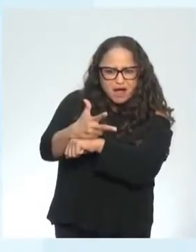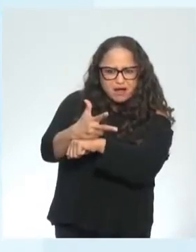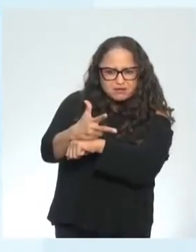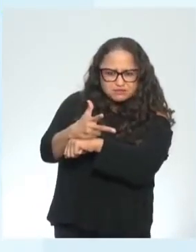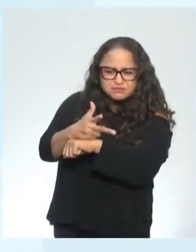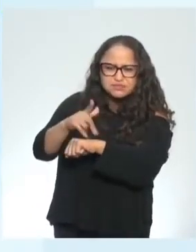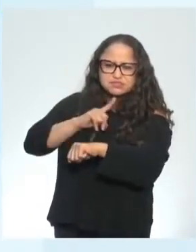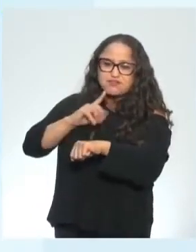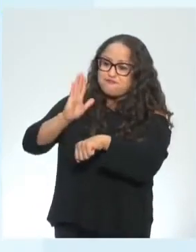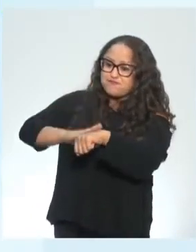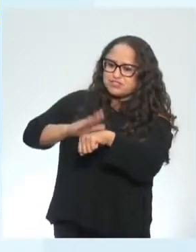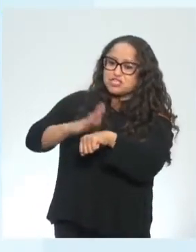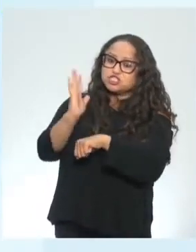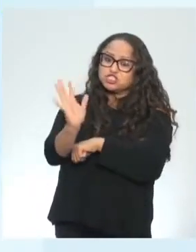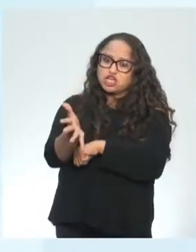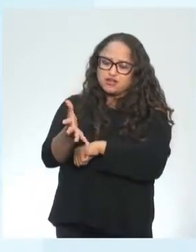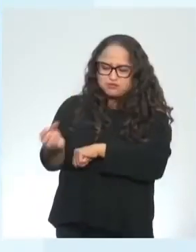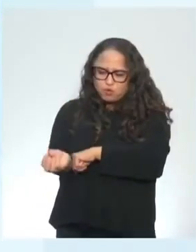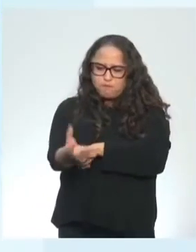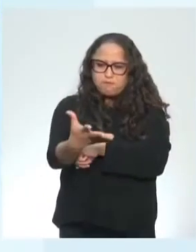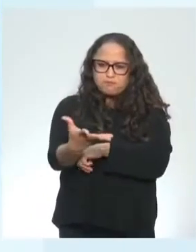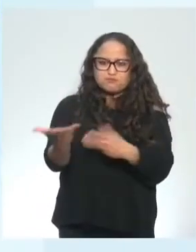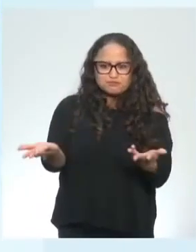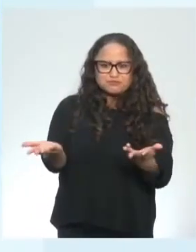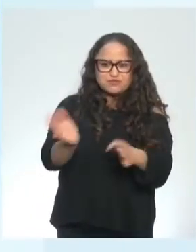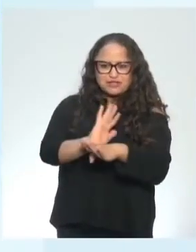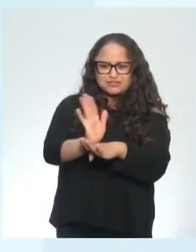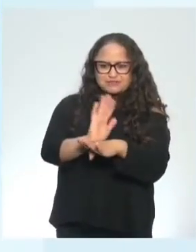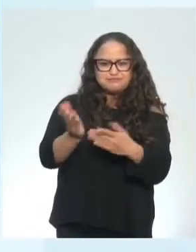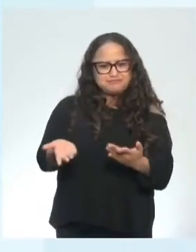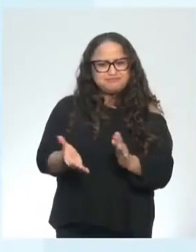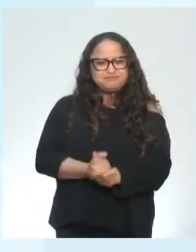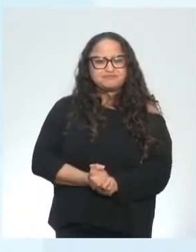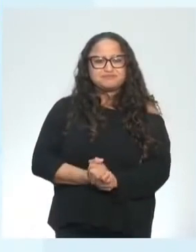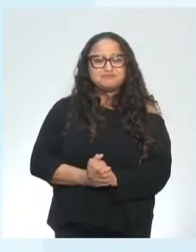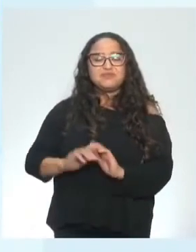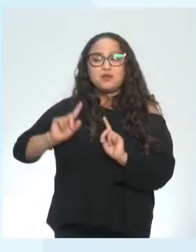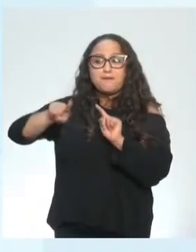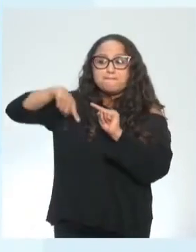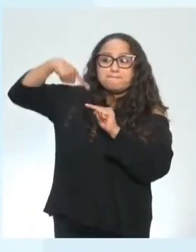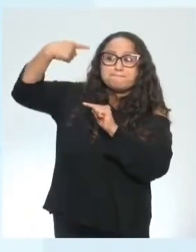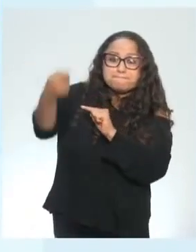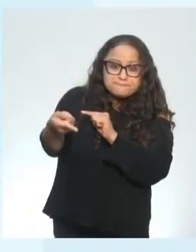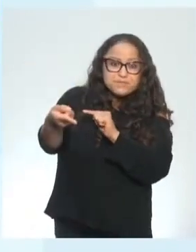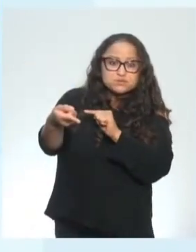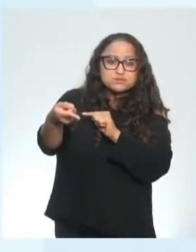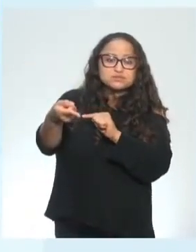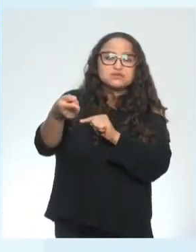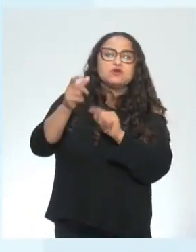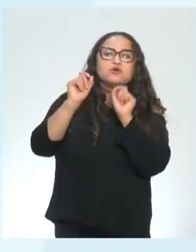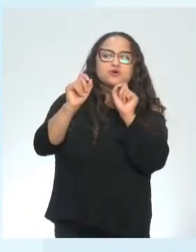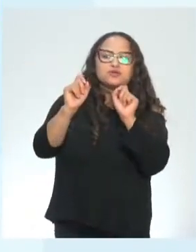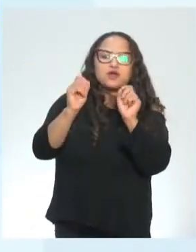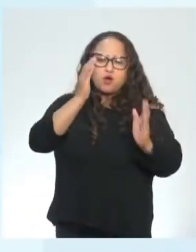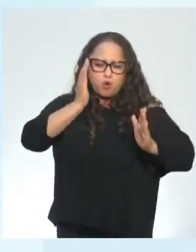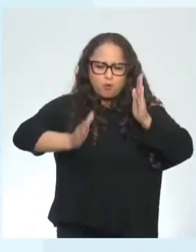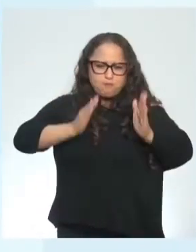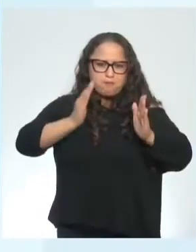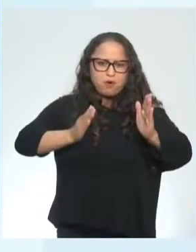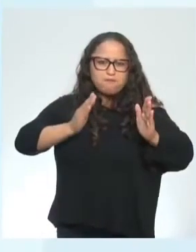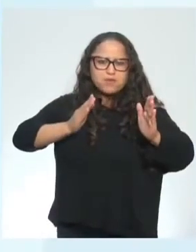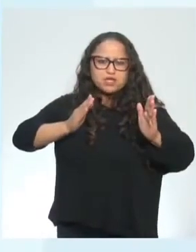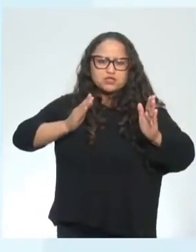daquelas era estar Shopping começar a filmar as cenas eram of course have the post-production né então se a gente